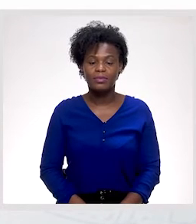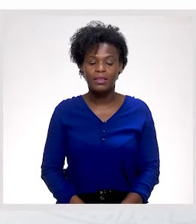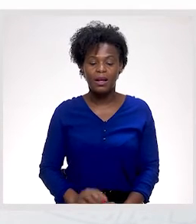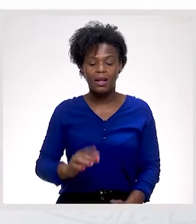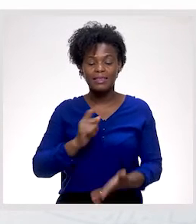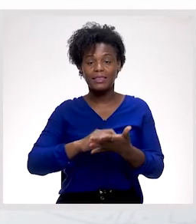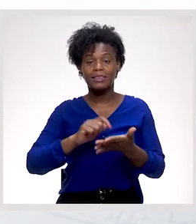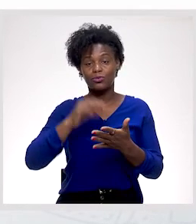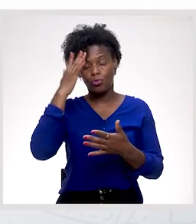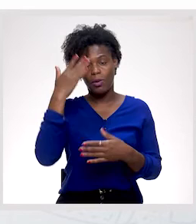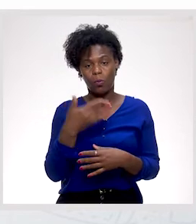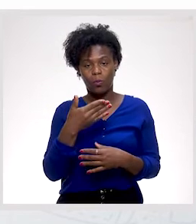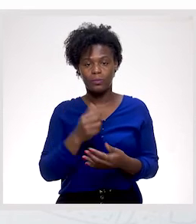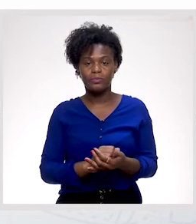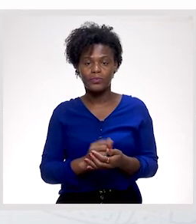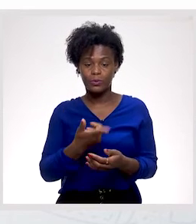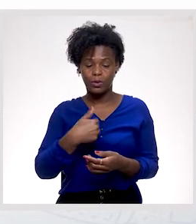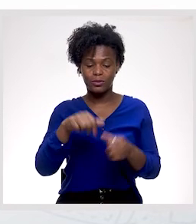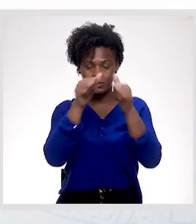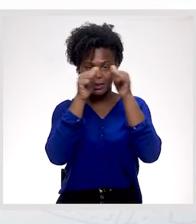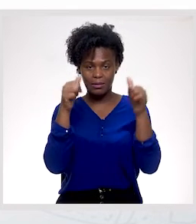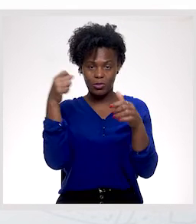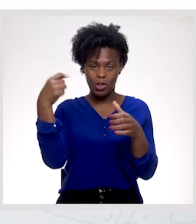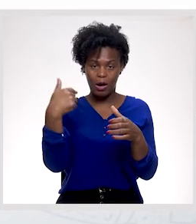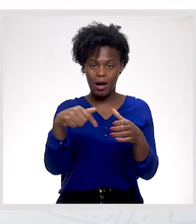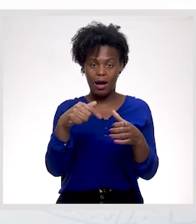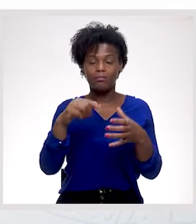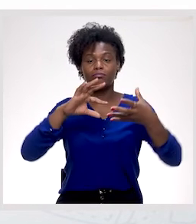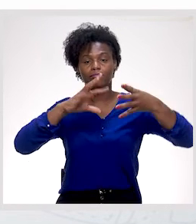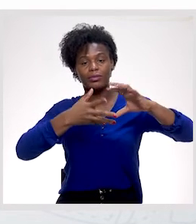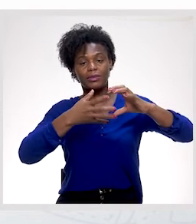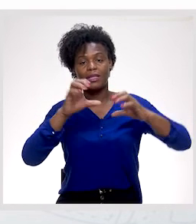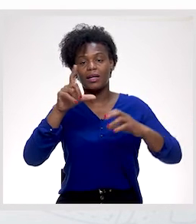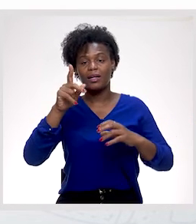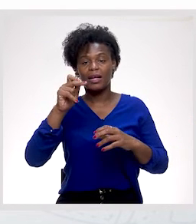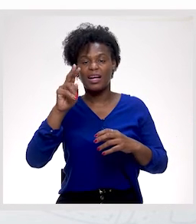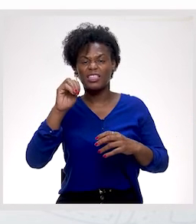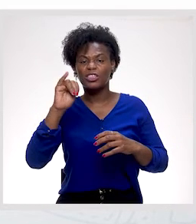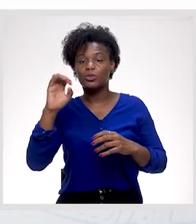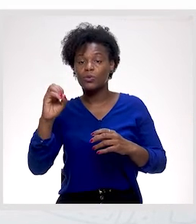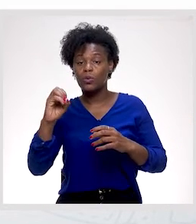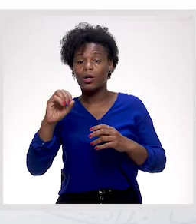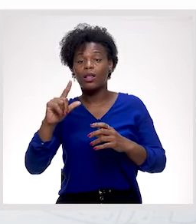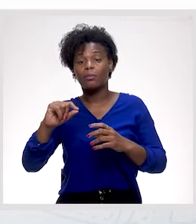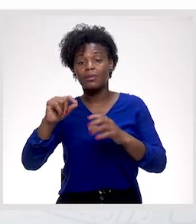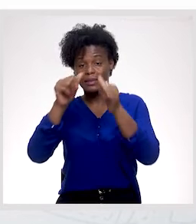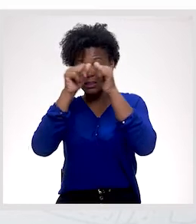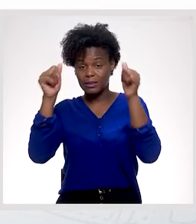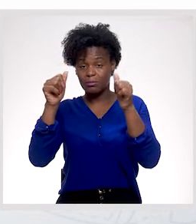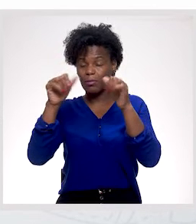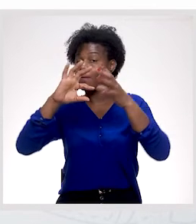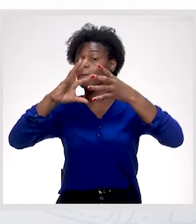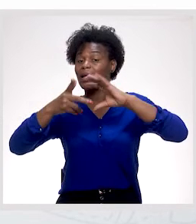primeiro exercício. O nosso Sistema Solar é constituído por planetas clássicos, planetas anões,